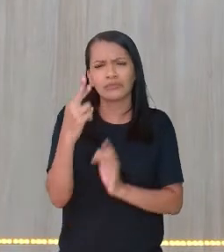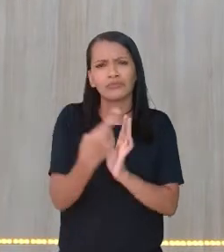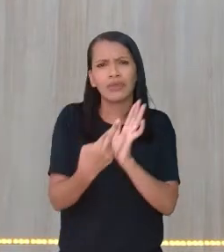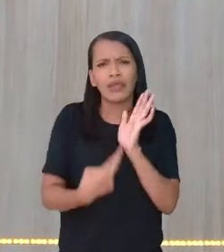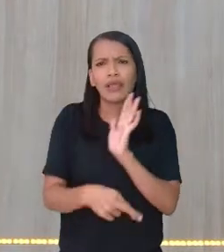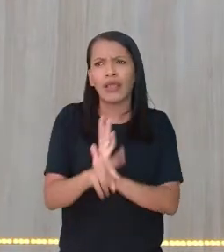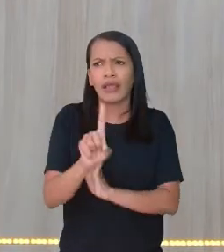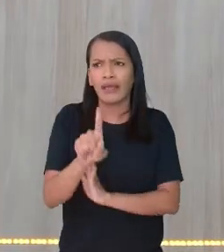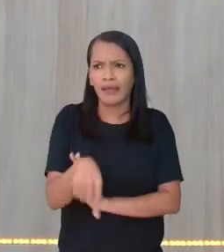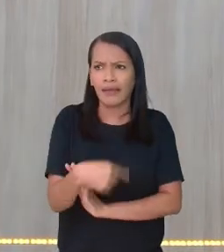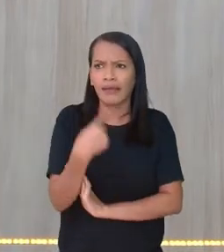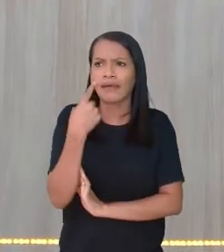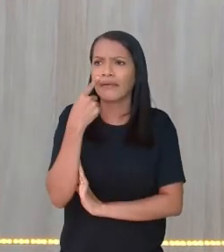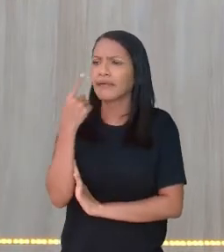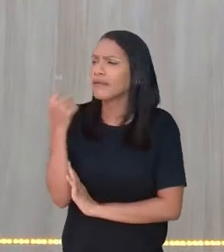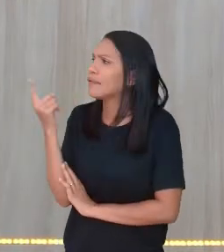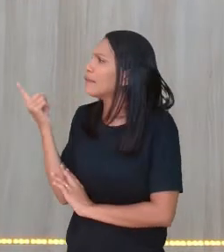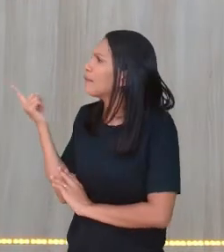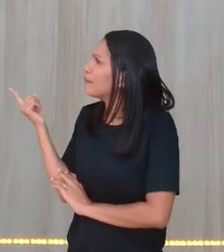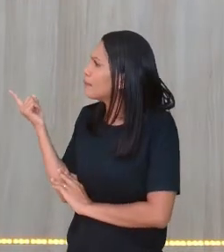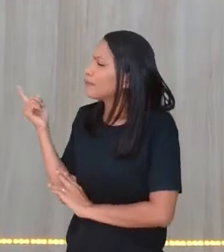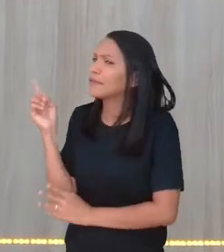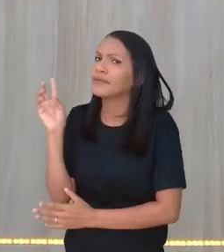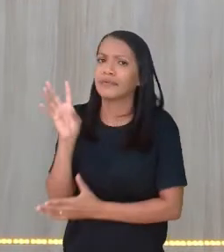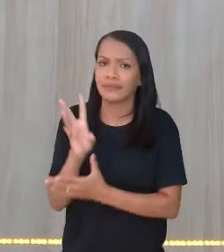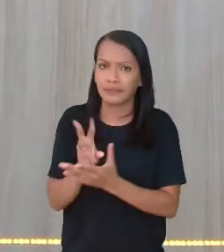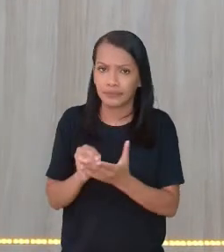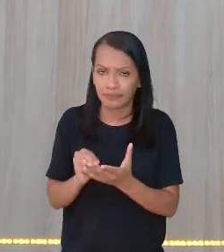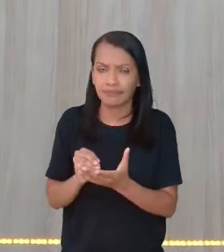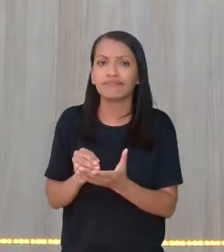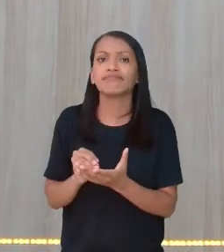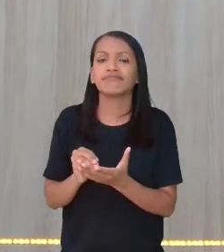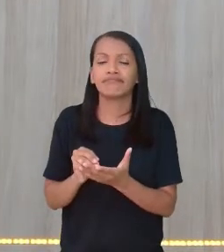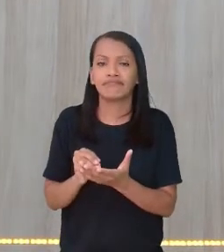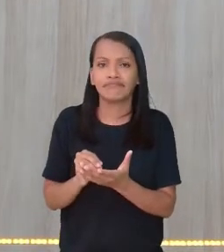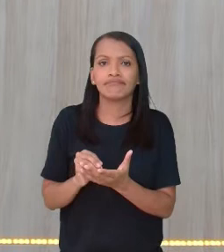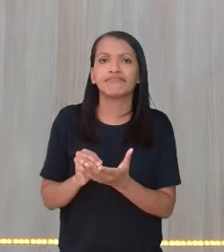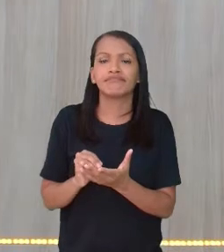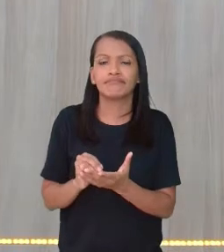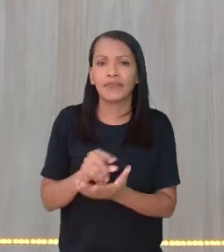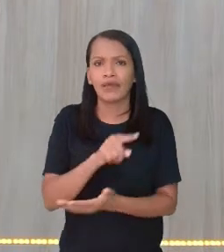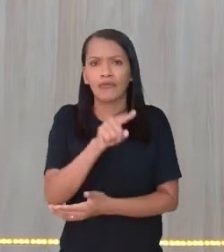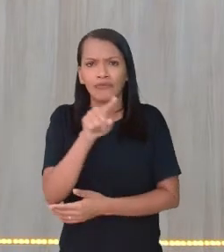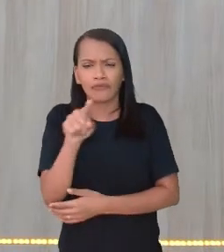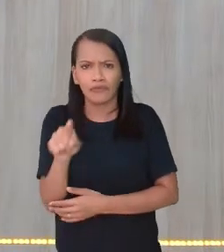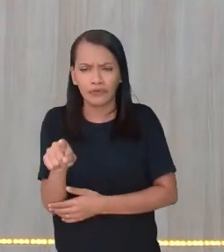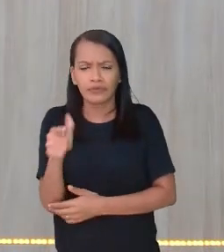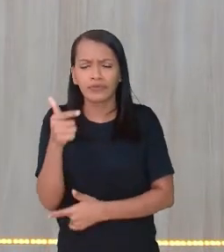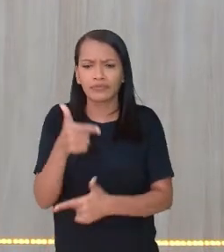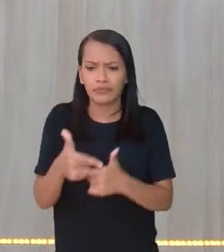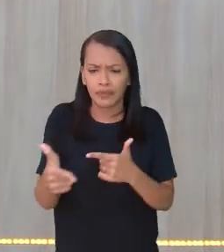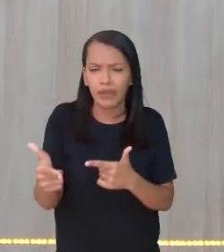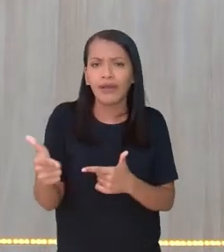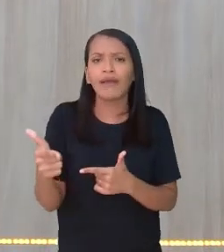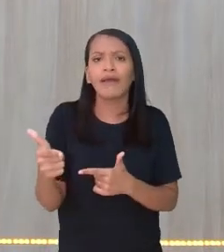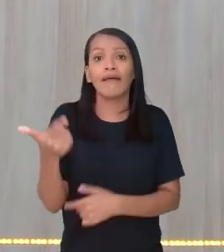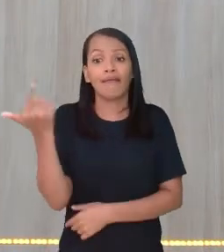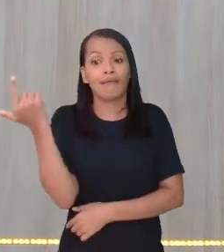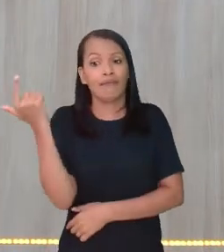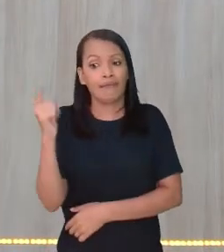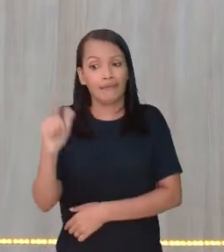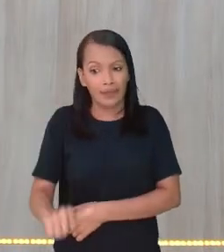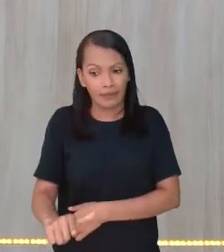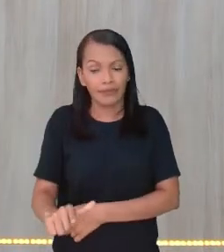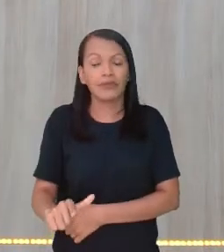é para calcular o resultado de uma divisão de frações, basta você repetir a